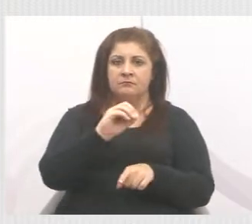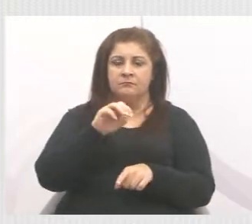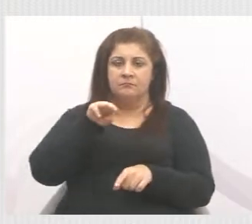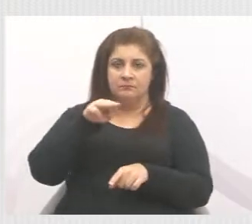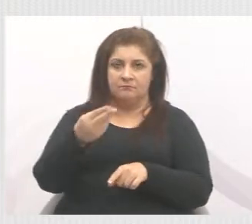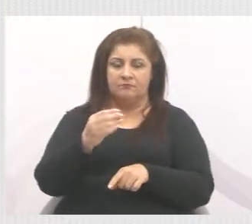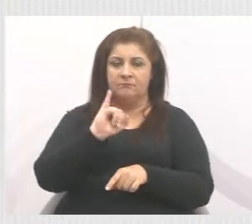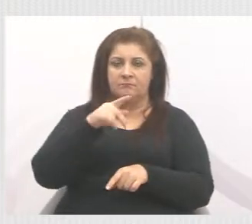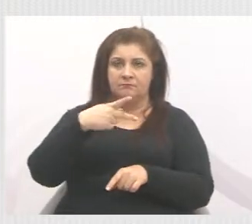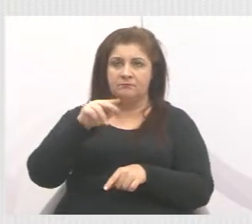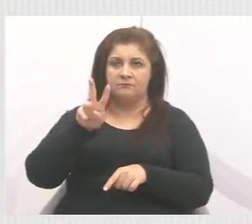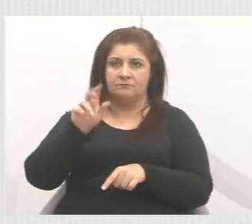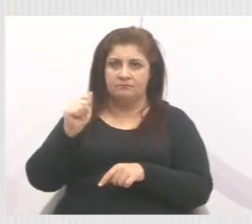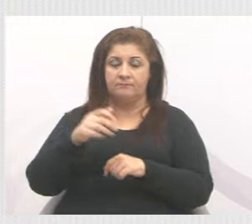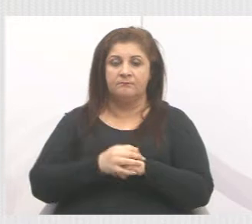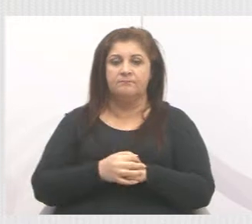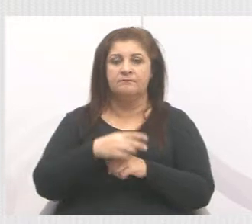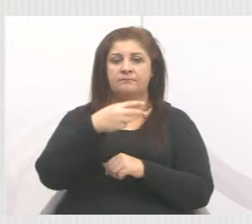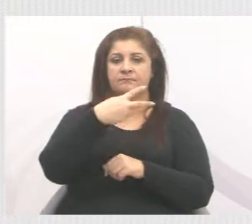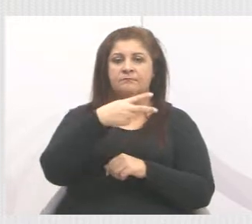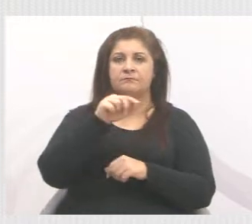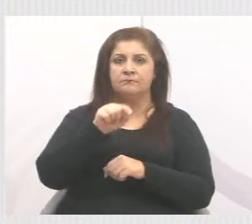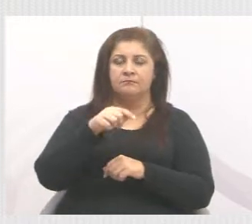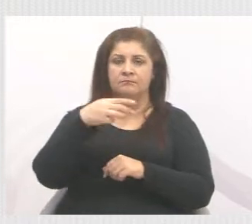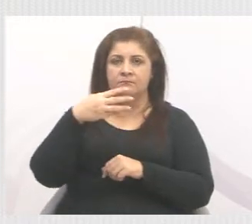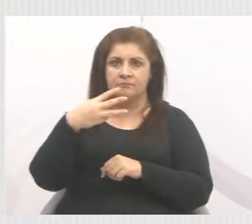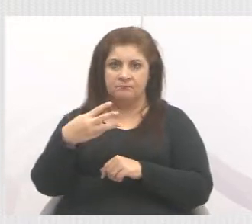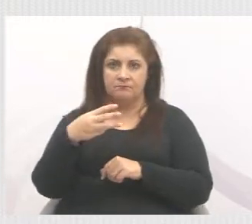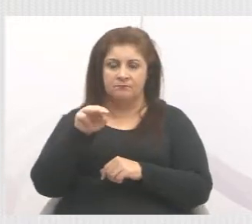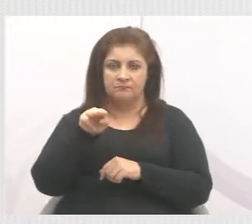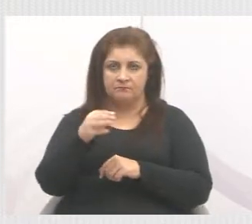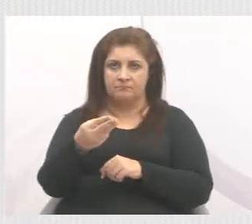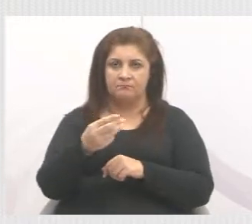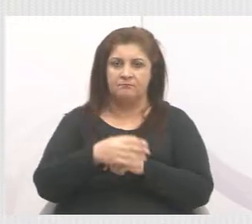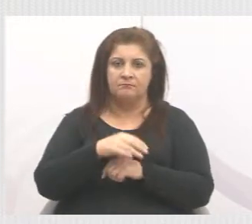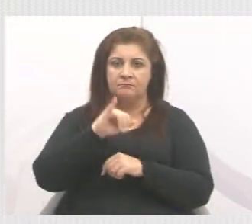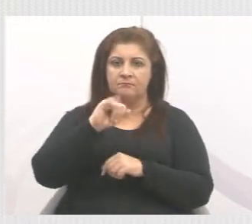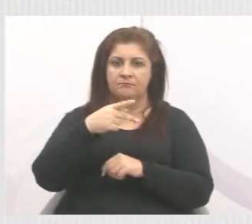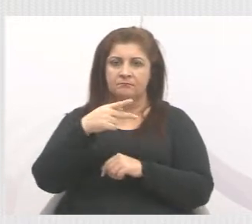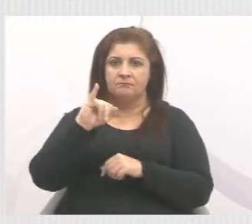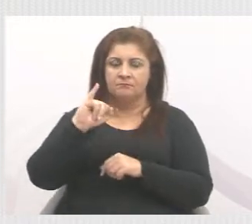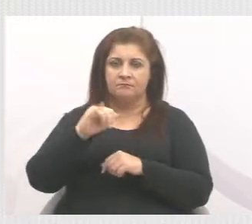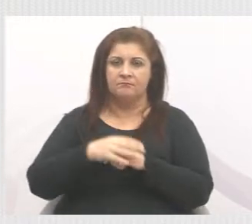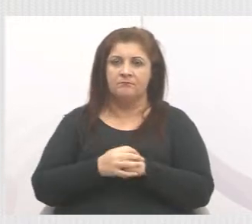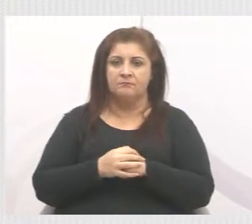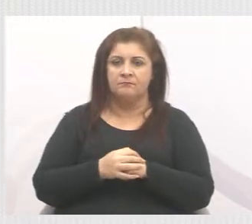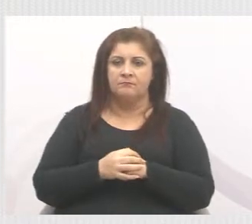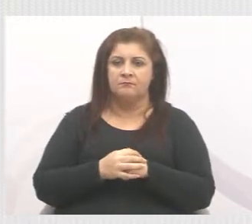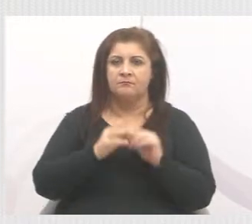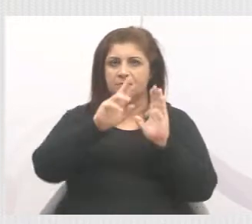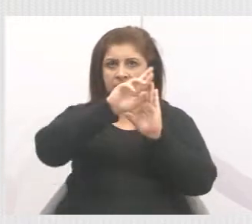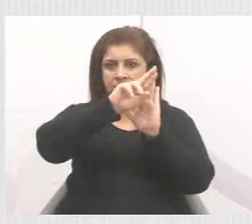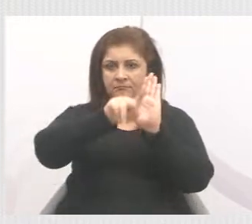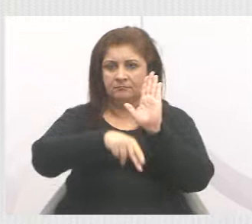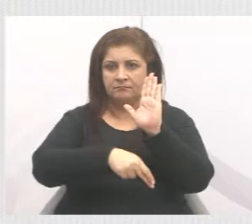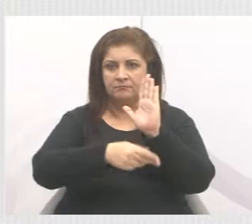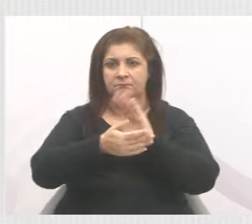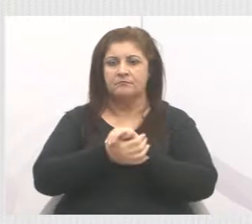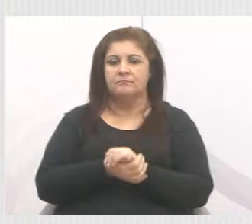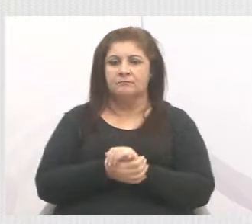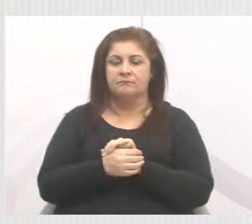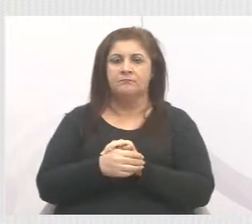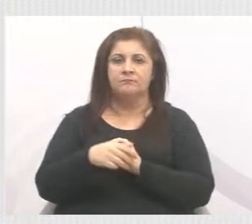PVA, 2,3 milhões de IPI, 3 milhões de royalties, 84 milhões de fundo de